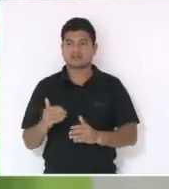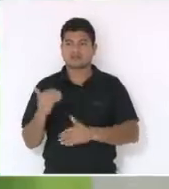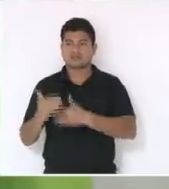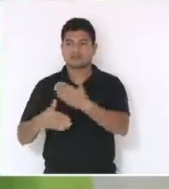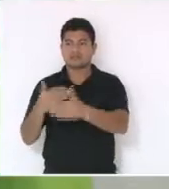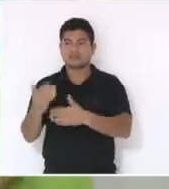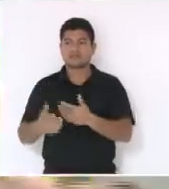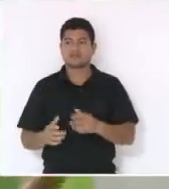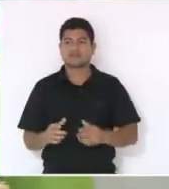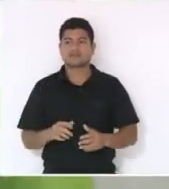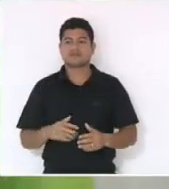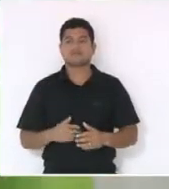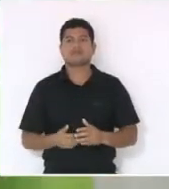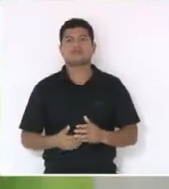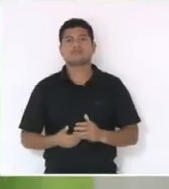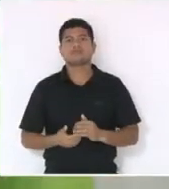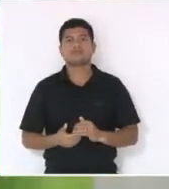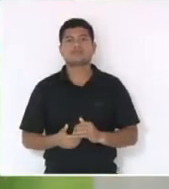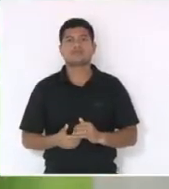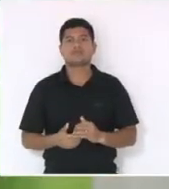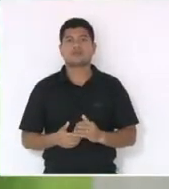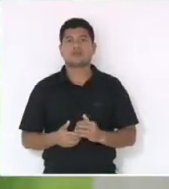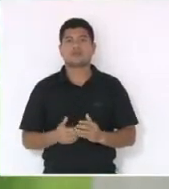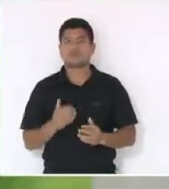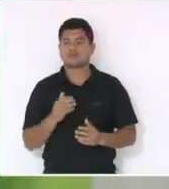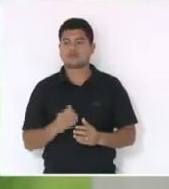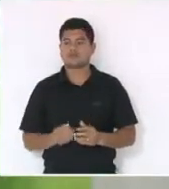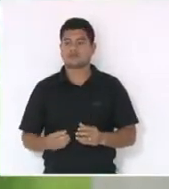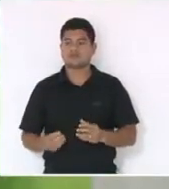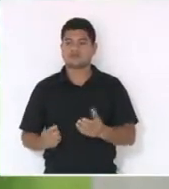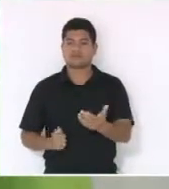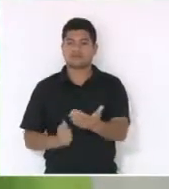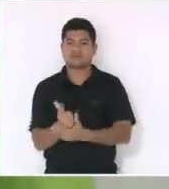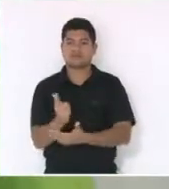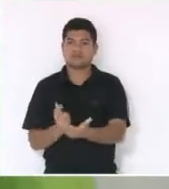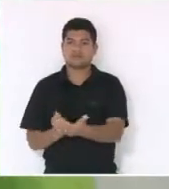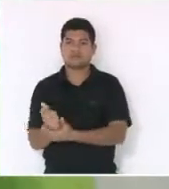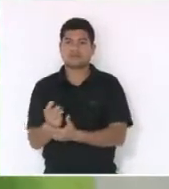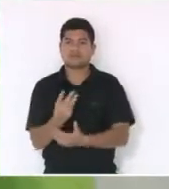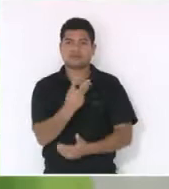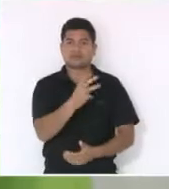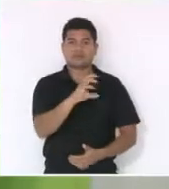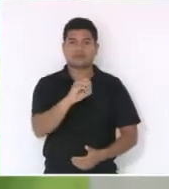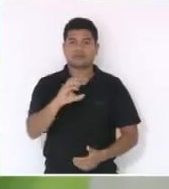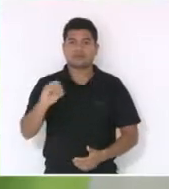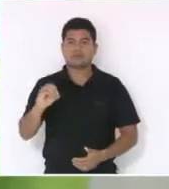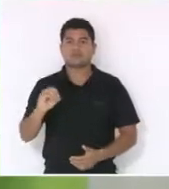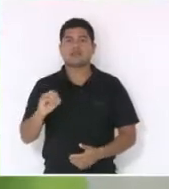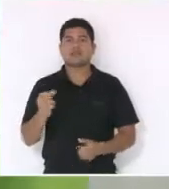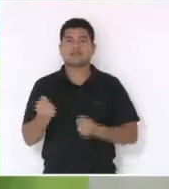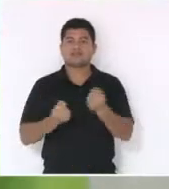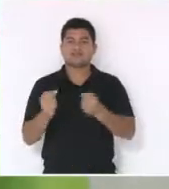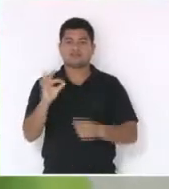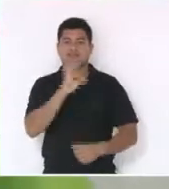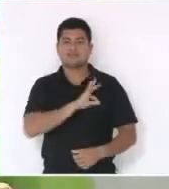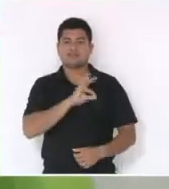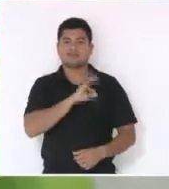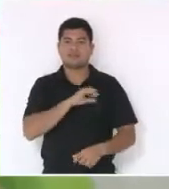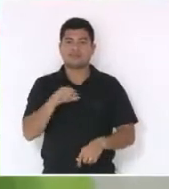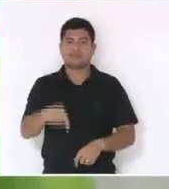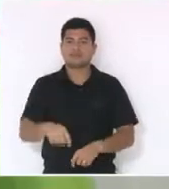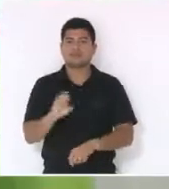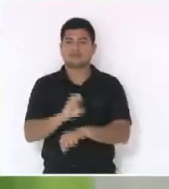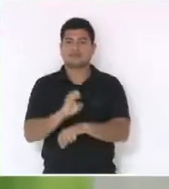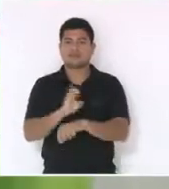licitação para aquisição de mais 300 novas viaturas para o Estado de Santa Catarina. Então,